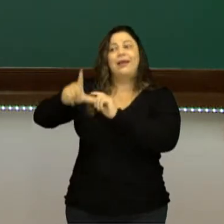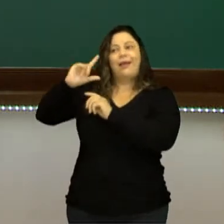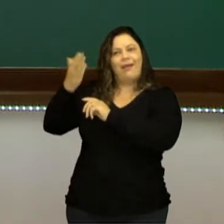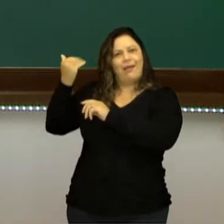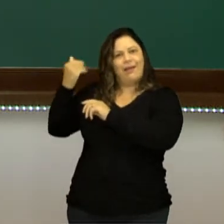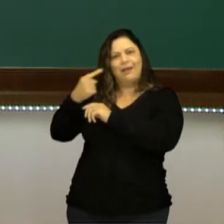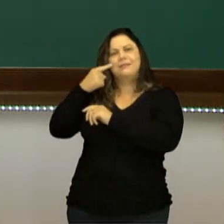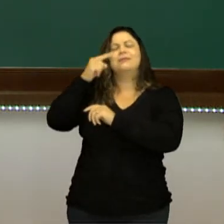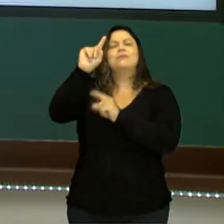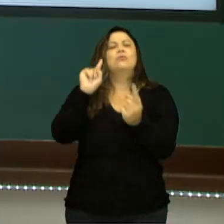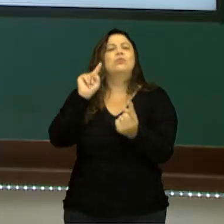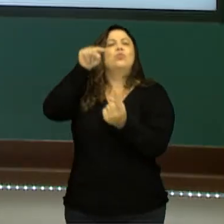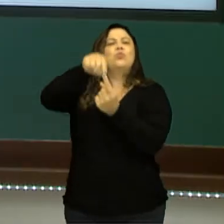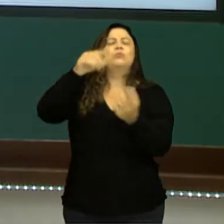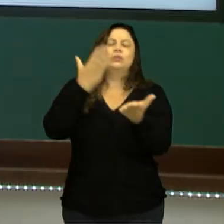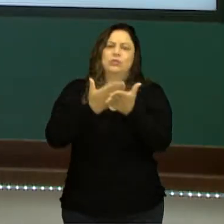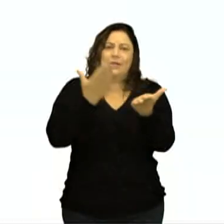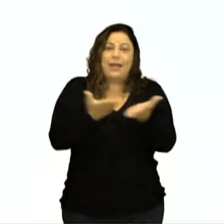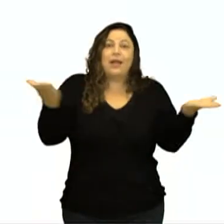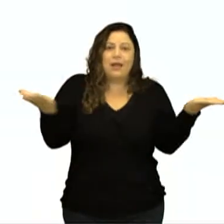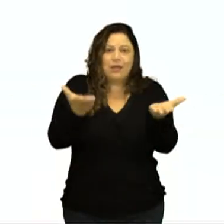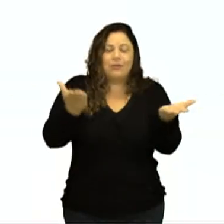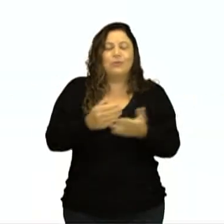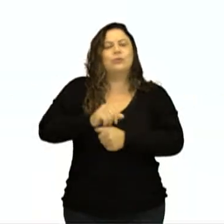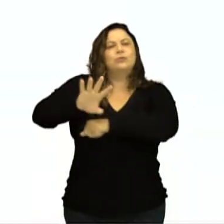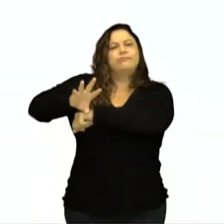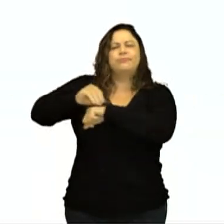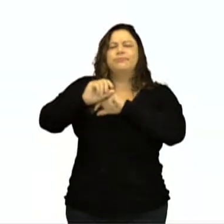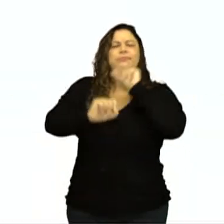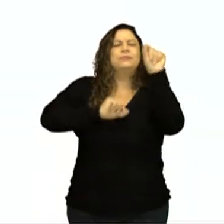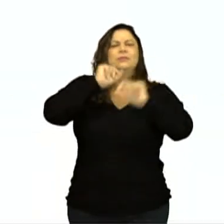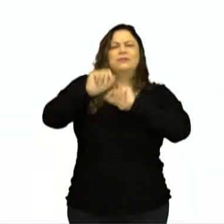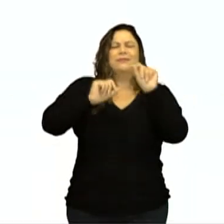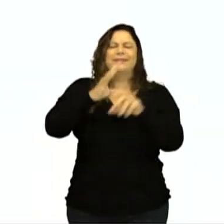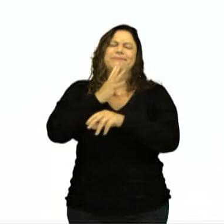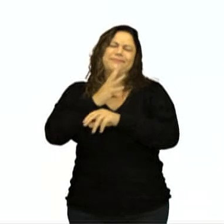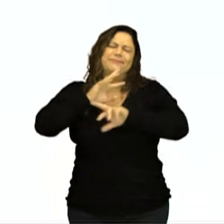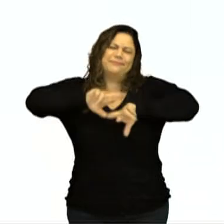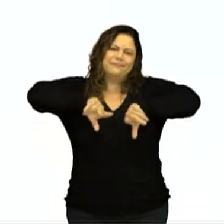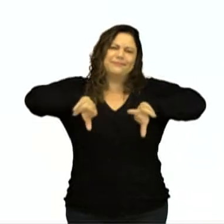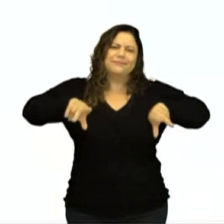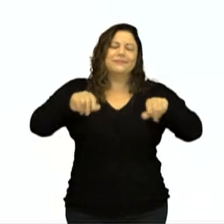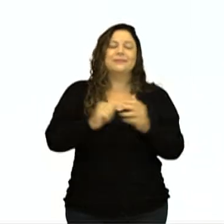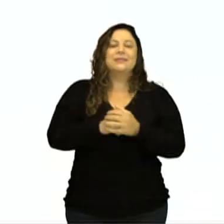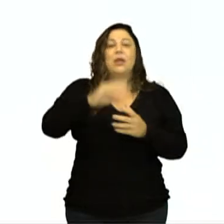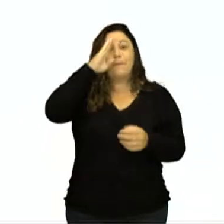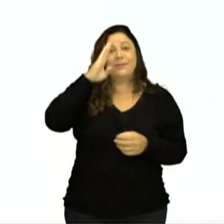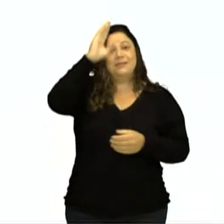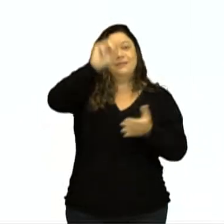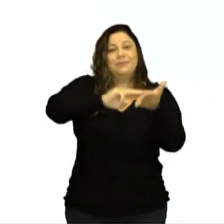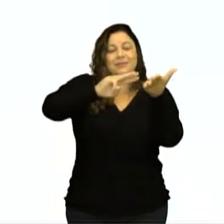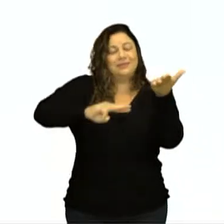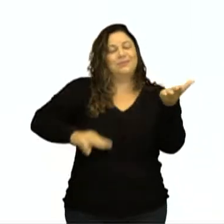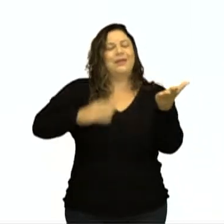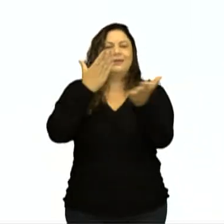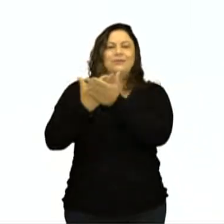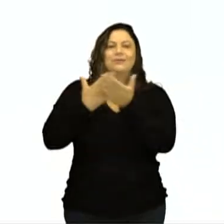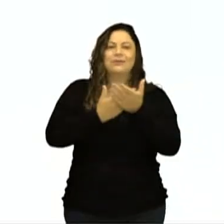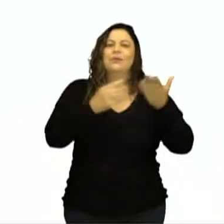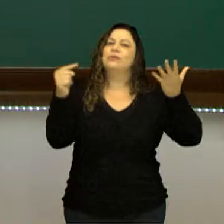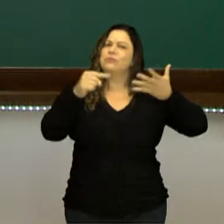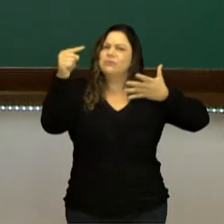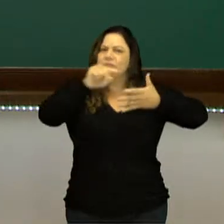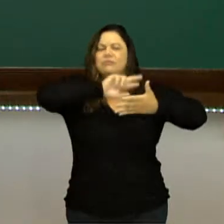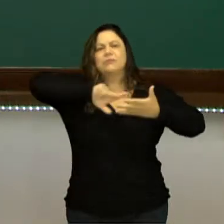dar uma olhadinha no objetivo da aula, né? Conhecer os principais métodos de estudo, né? Então, nós temos aí alguns métodos